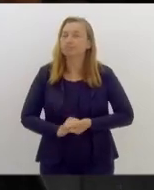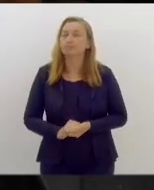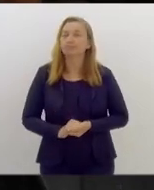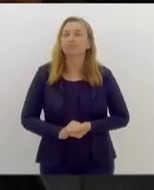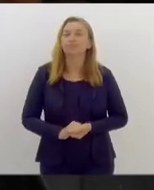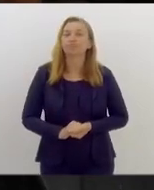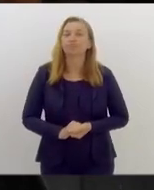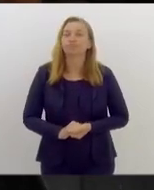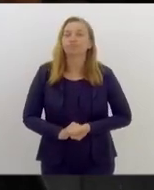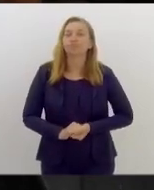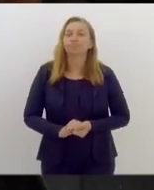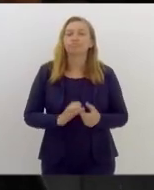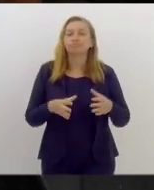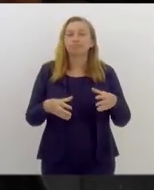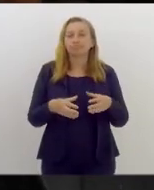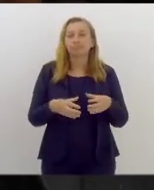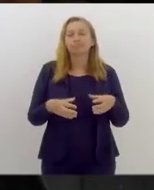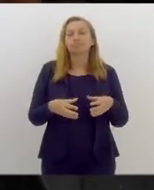pelo órgão pleno,